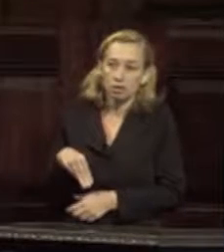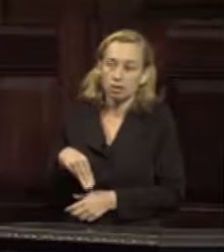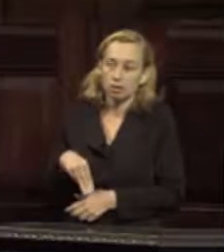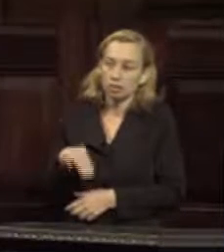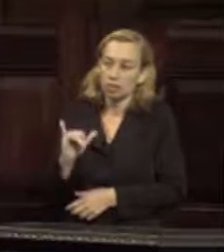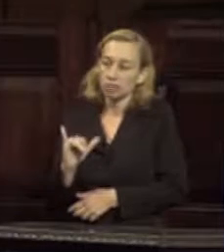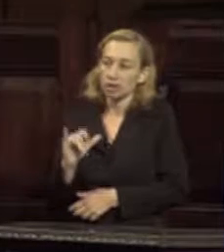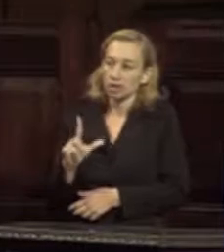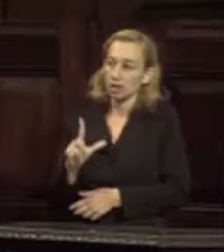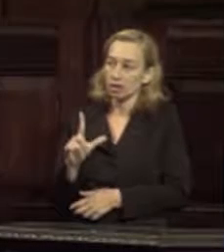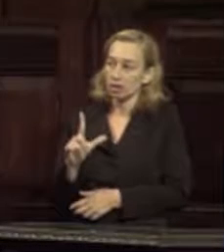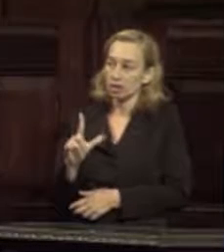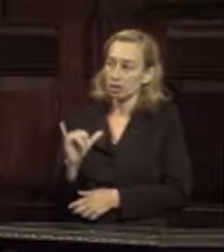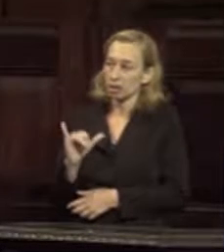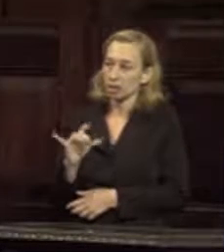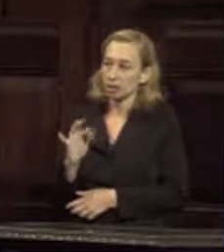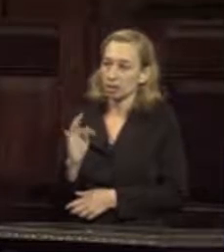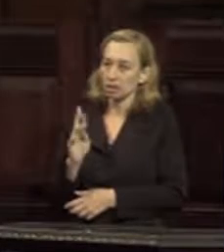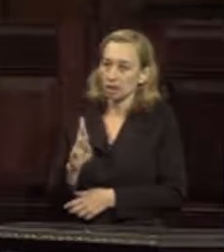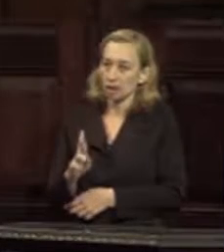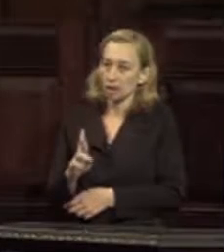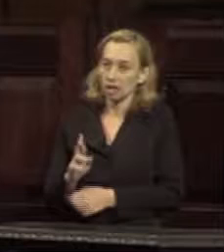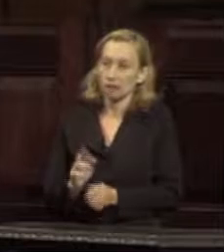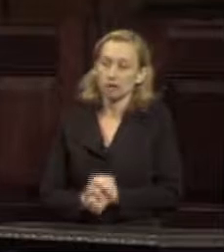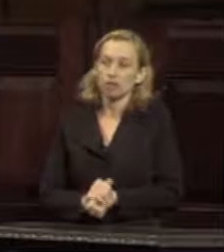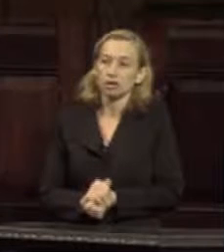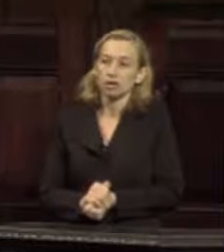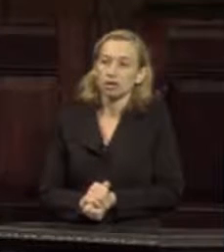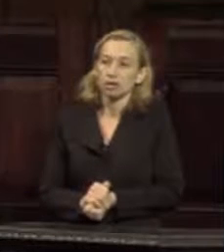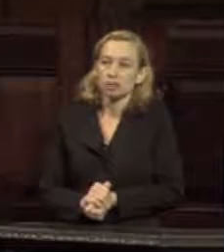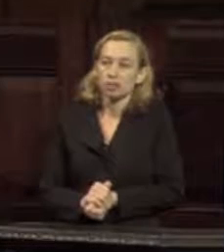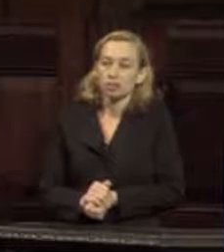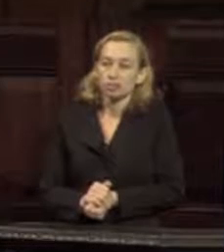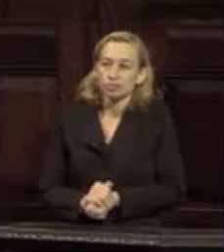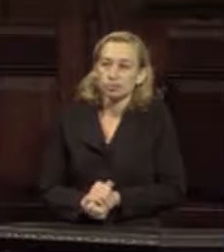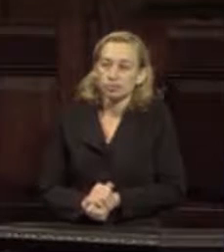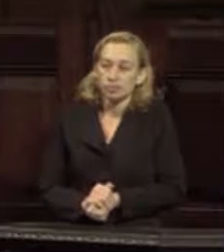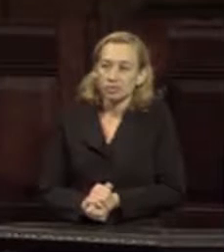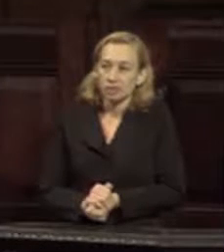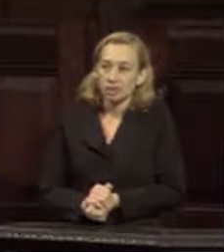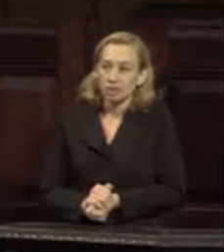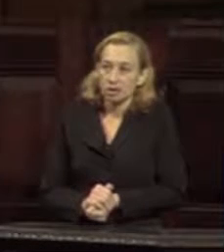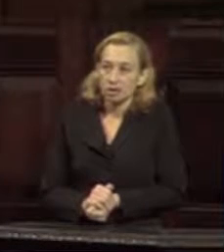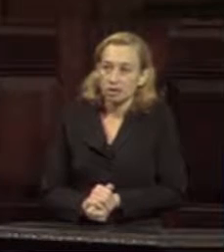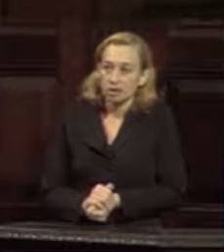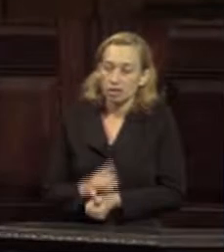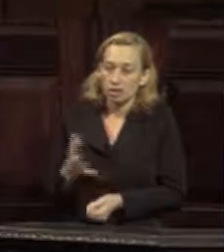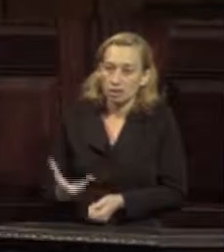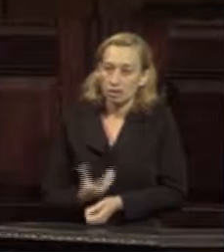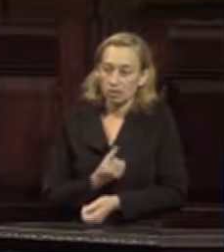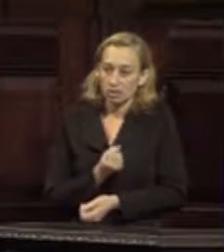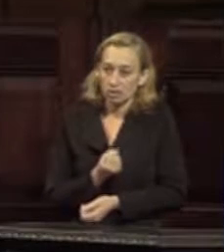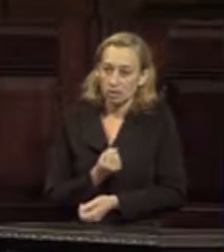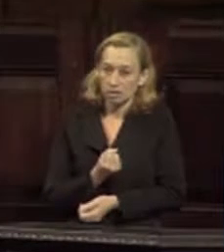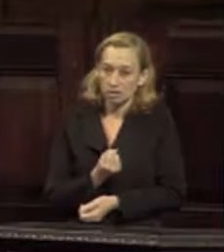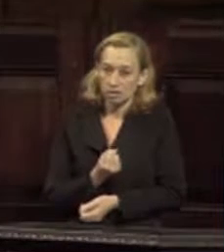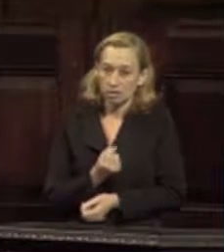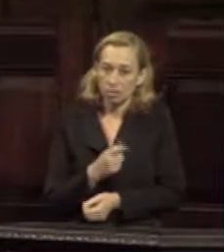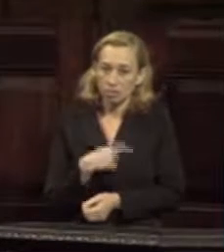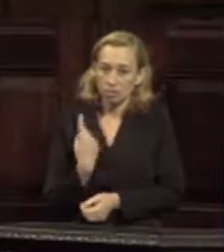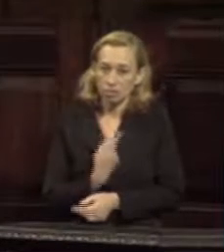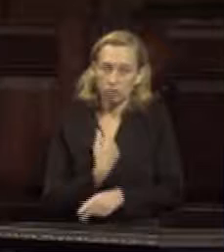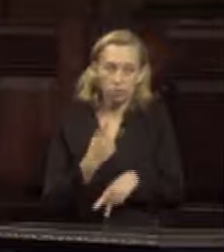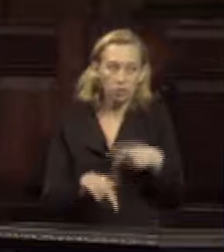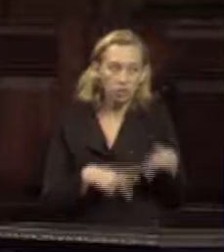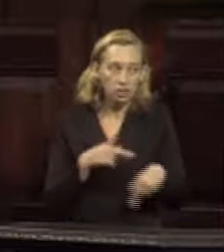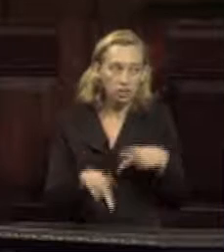não acontecerem medidas de resgate social da nossa população fluminense. Eu